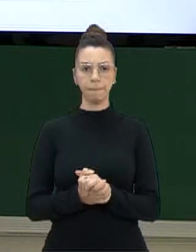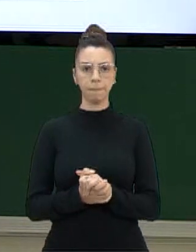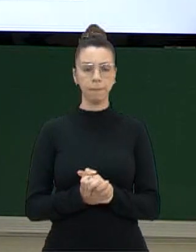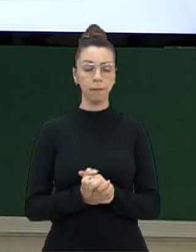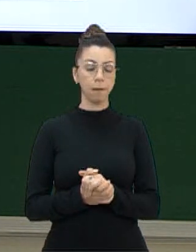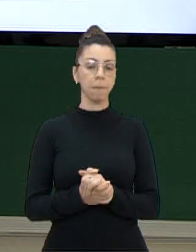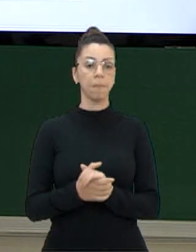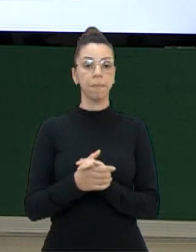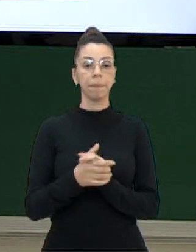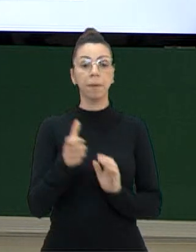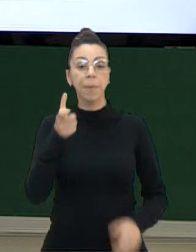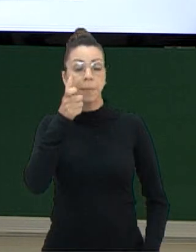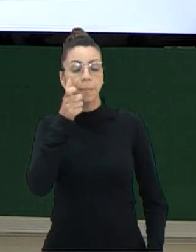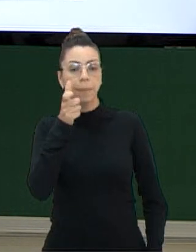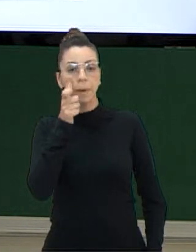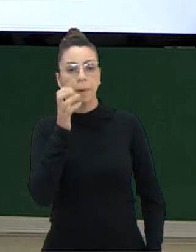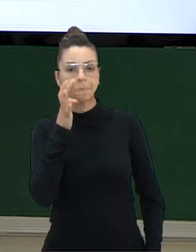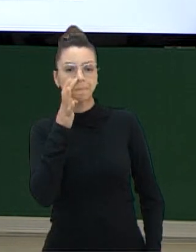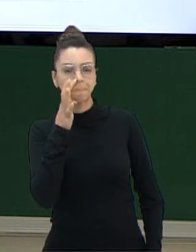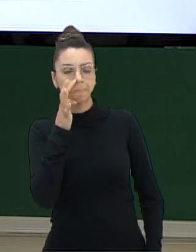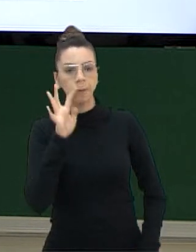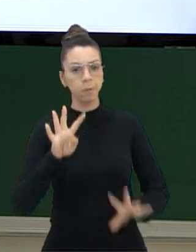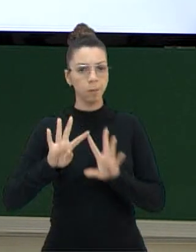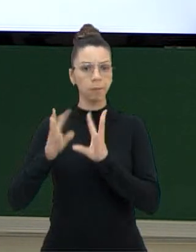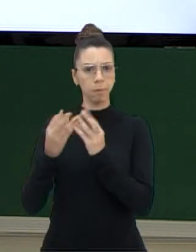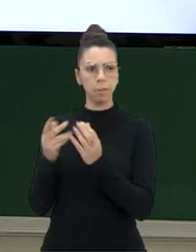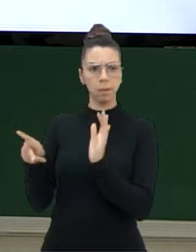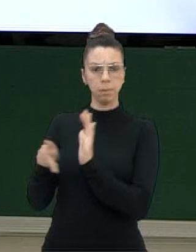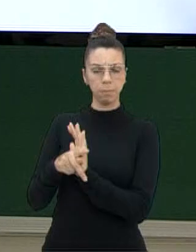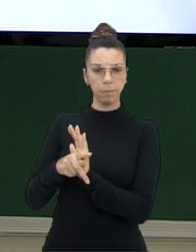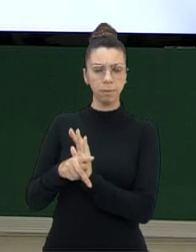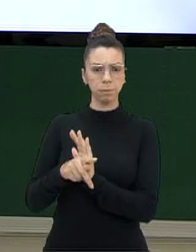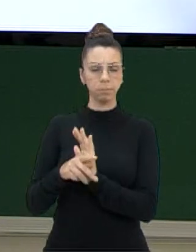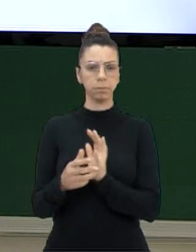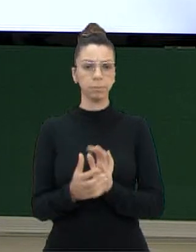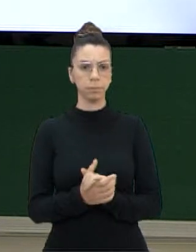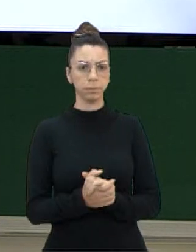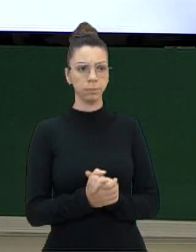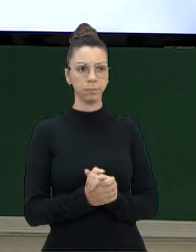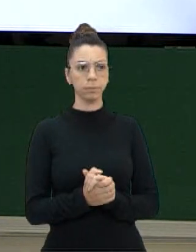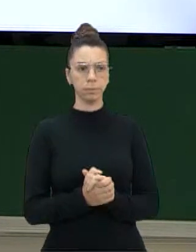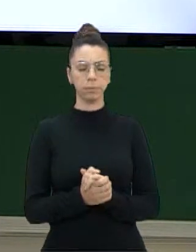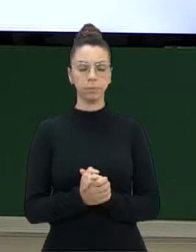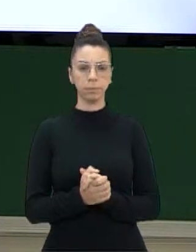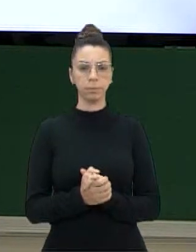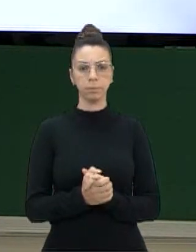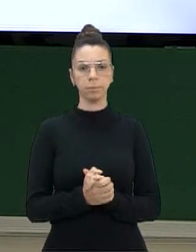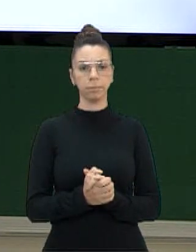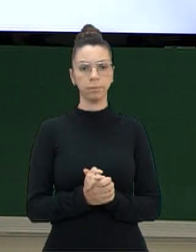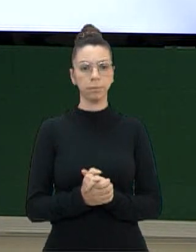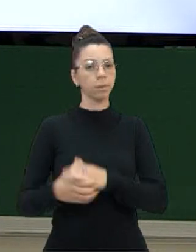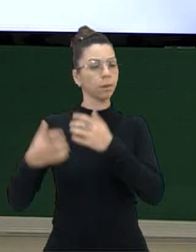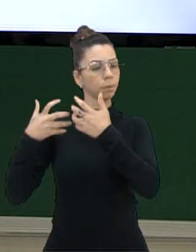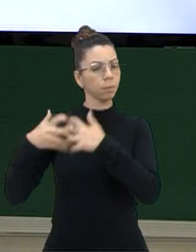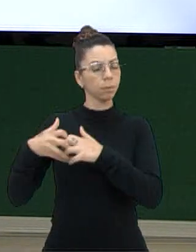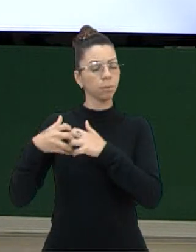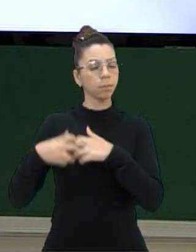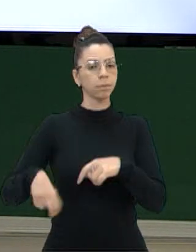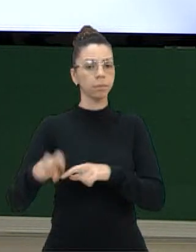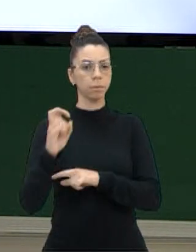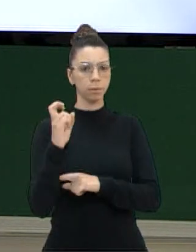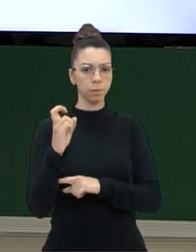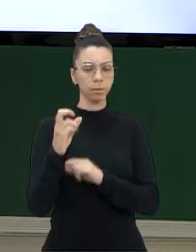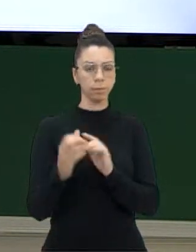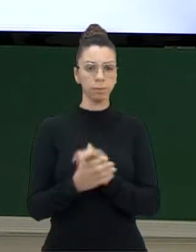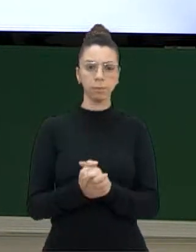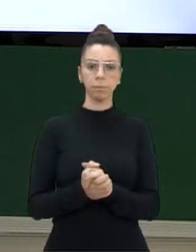coisa muito interessante que observaremos com esta família, perfeito? Pues, a reflexão de número 5, então. Pensando naquela